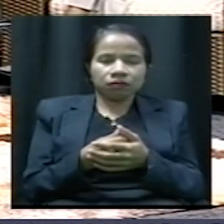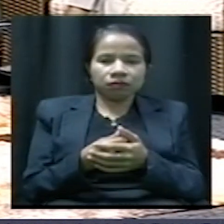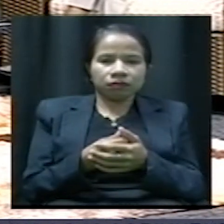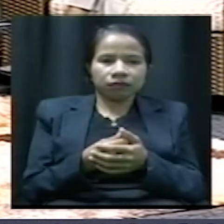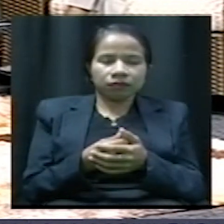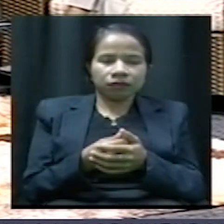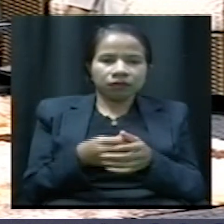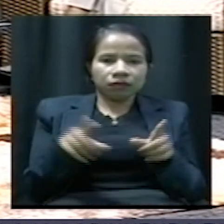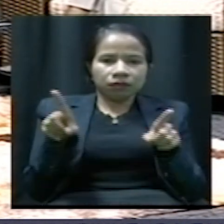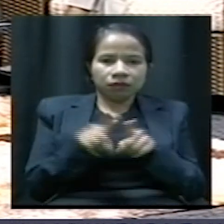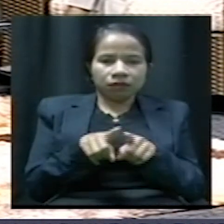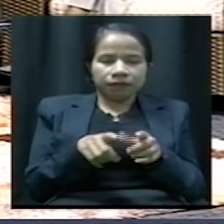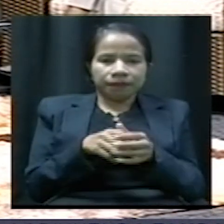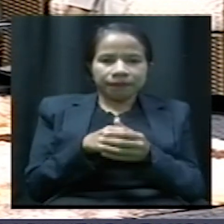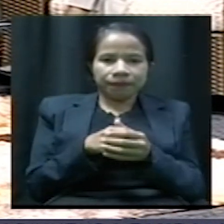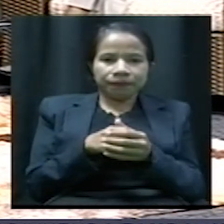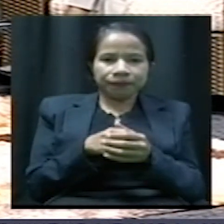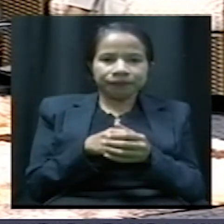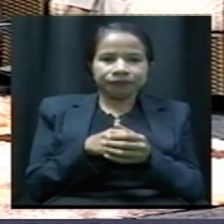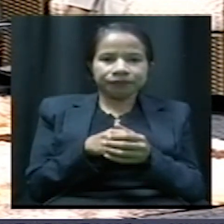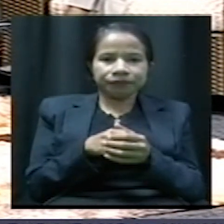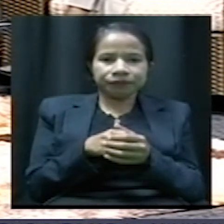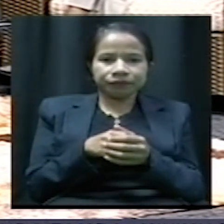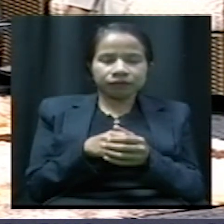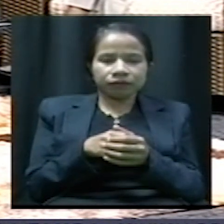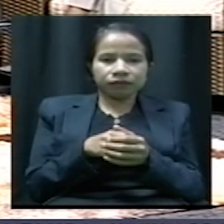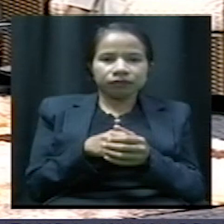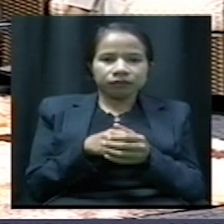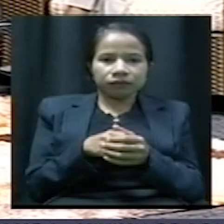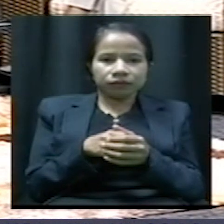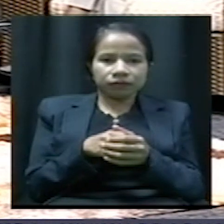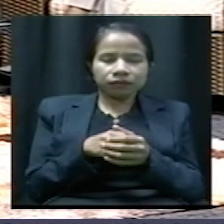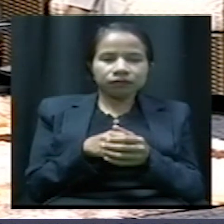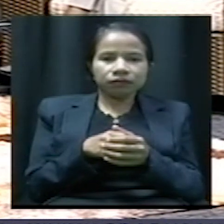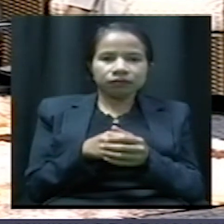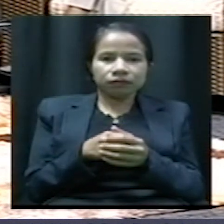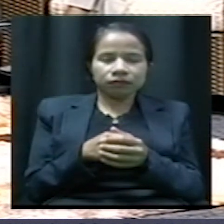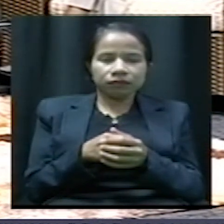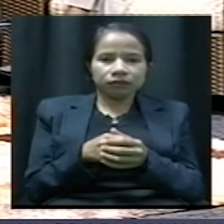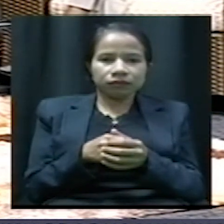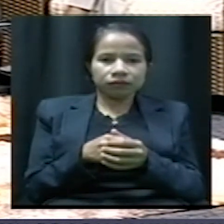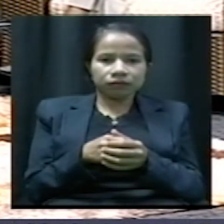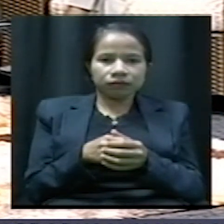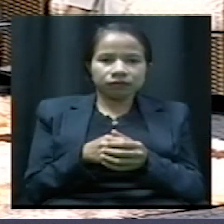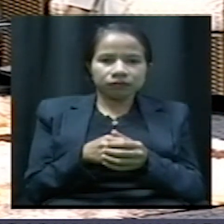né e relevância hoje tem indústria cá demanda cá se essa sira vai retang emprego hoje tem a